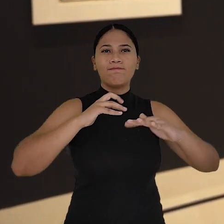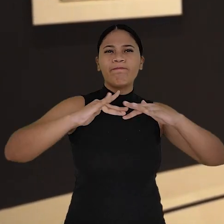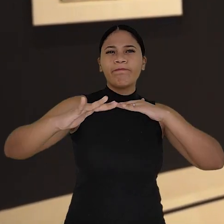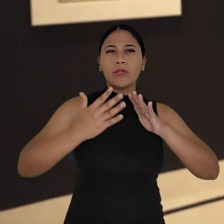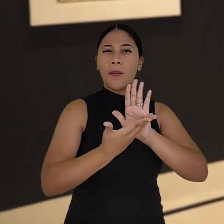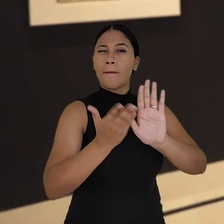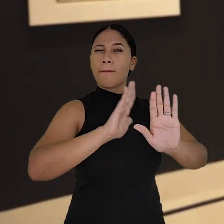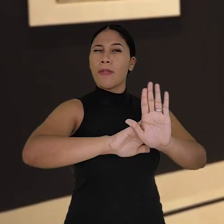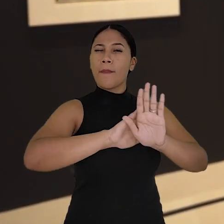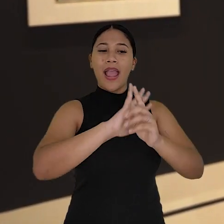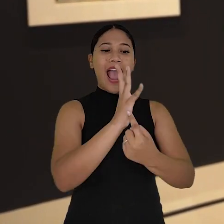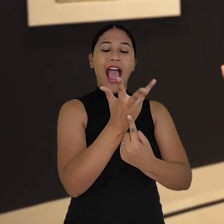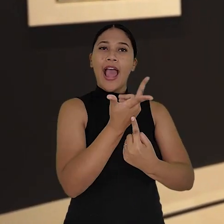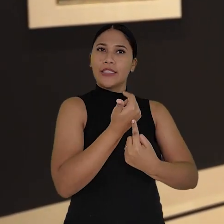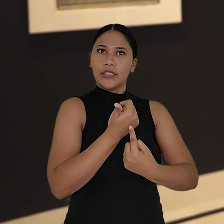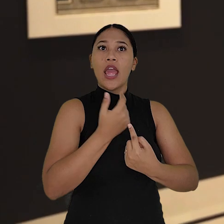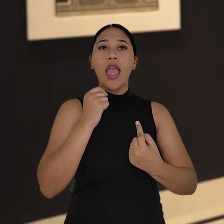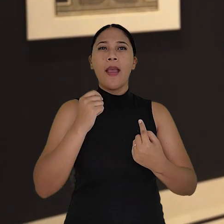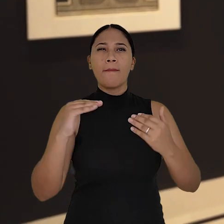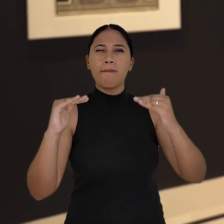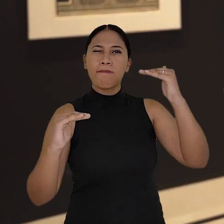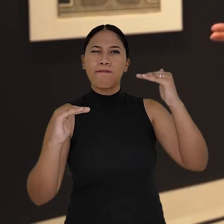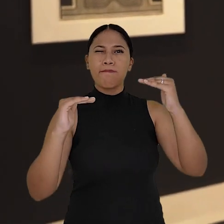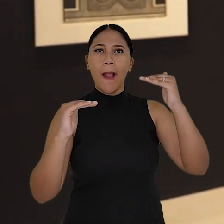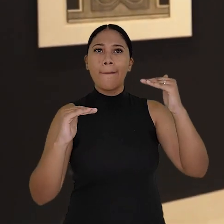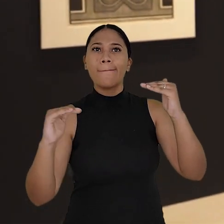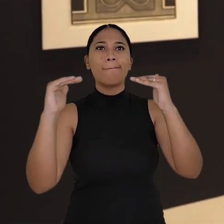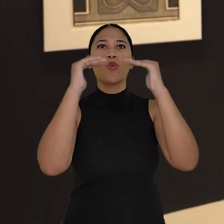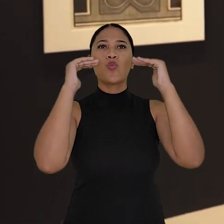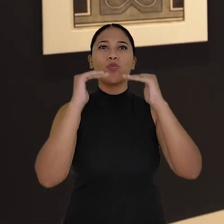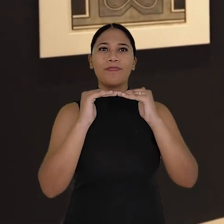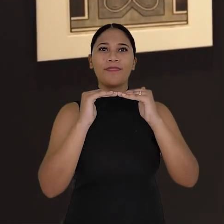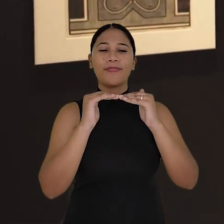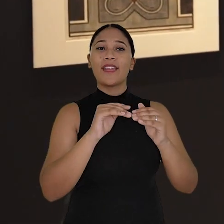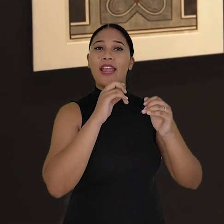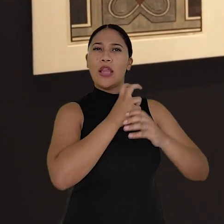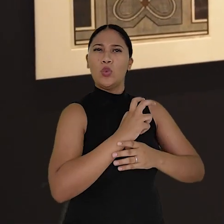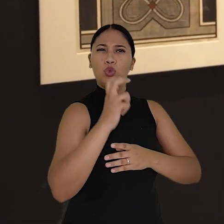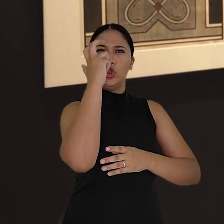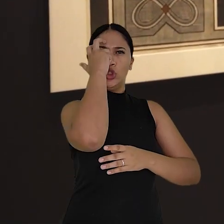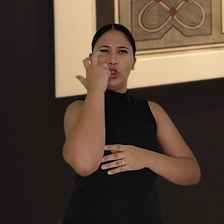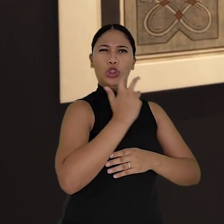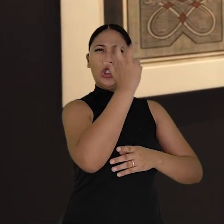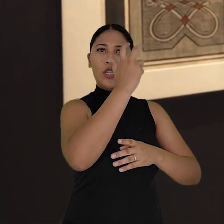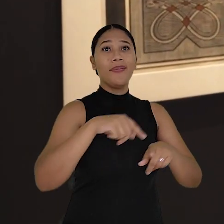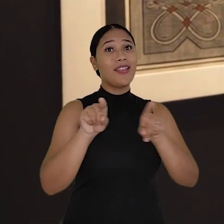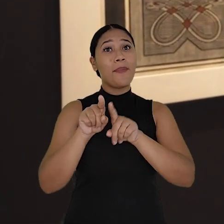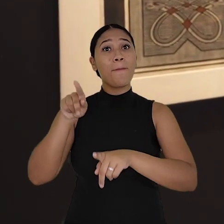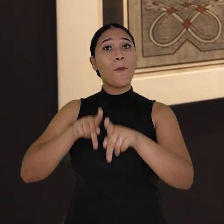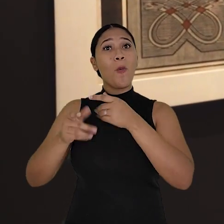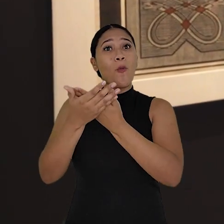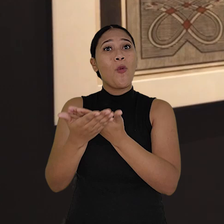uma arte que fosse erudita e popular. Então, se vocês olharem, vocês vão ver que você olha